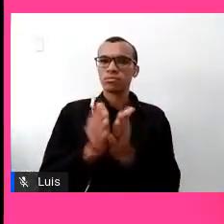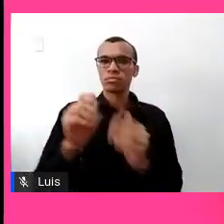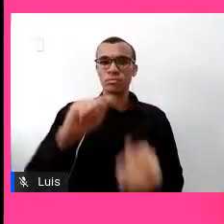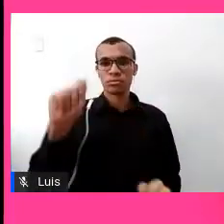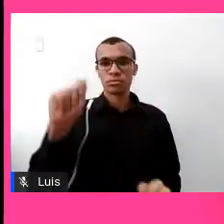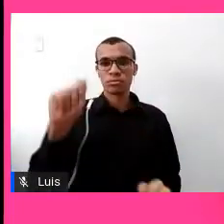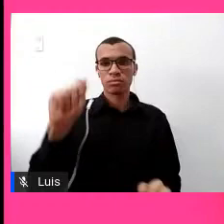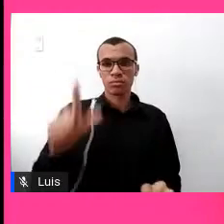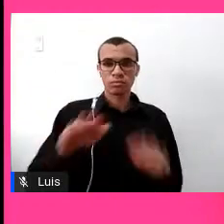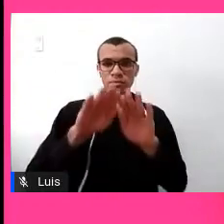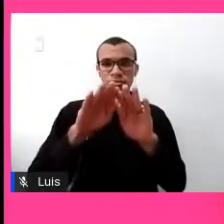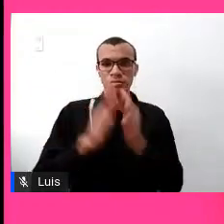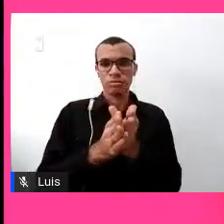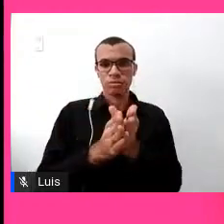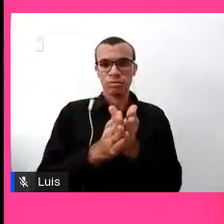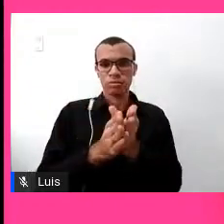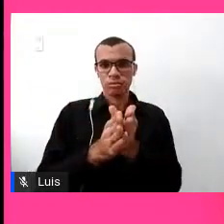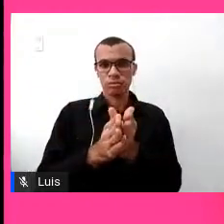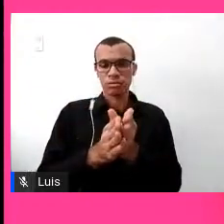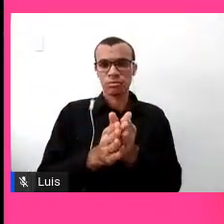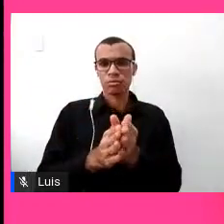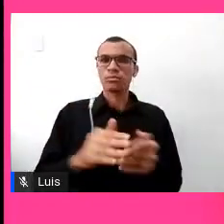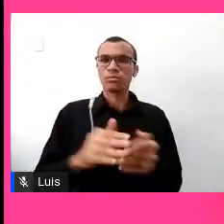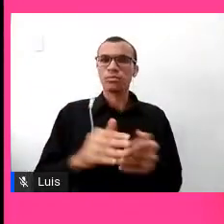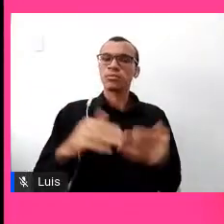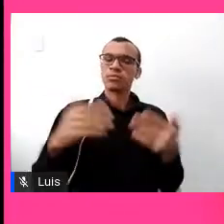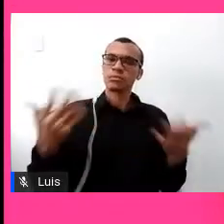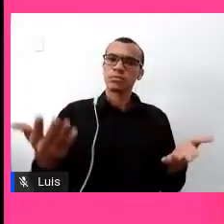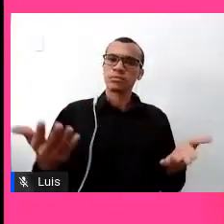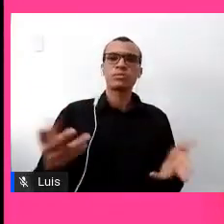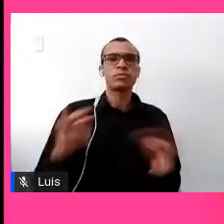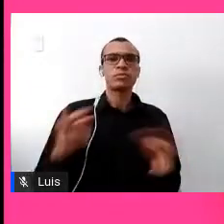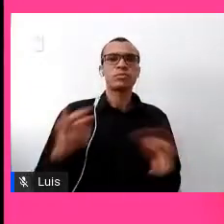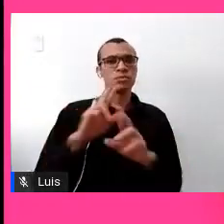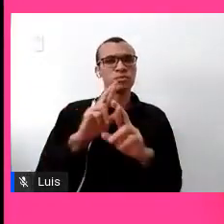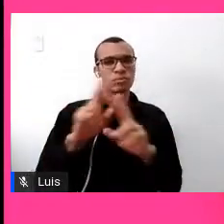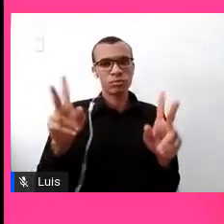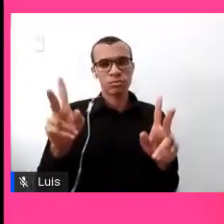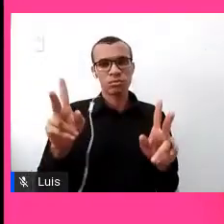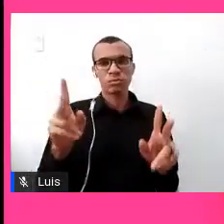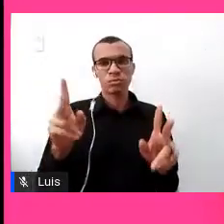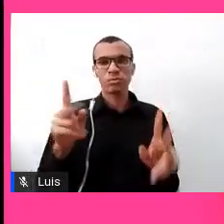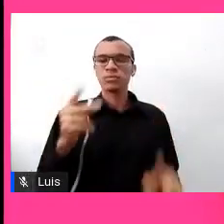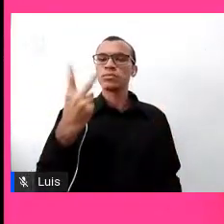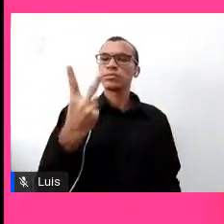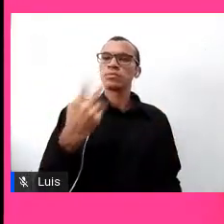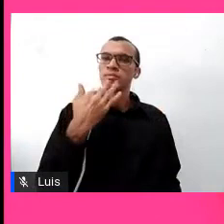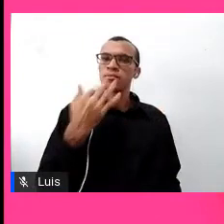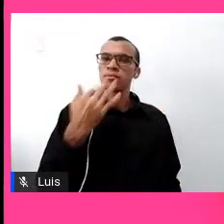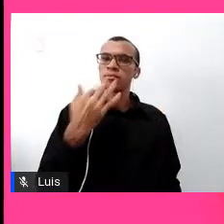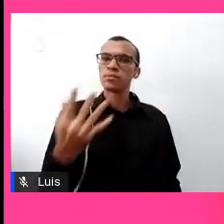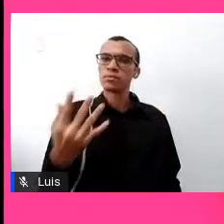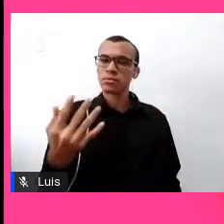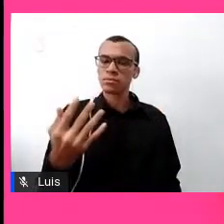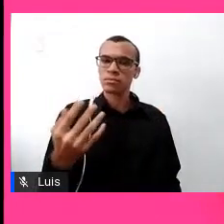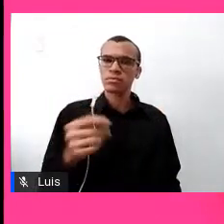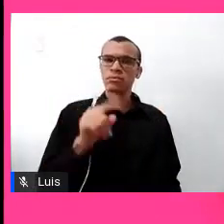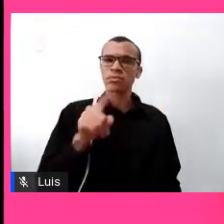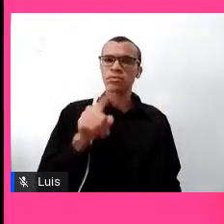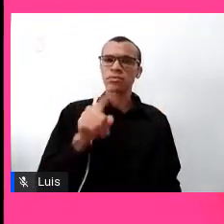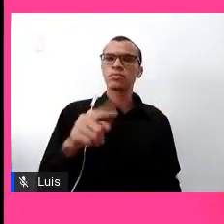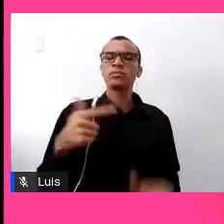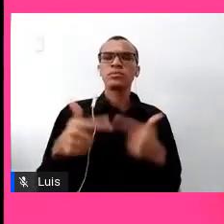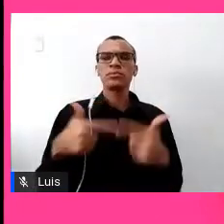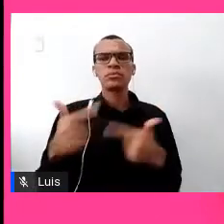dobrado para baixo. Então, essa é a diferença das duas cores. Mas em que momento que você vai trabalhar